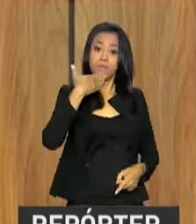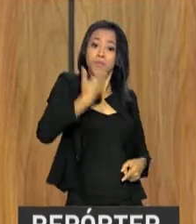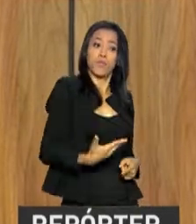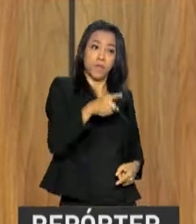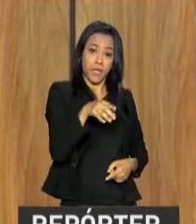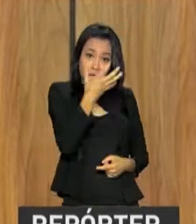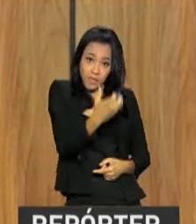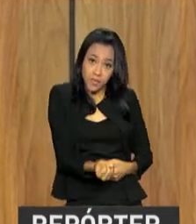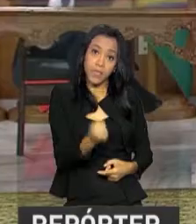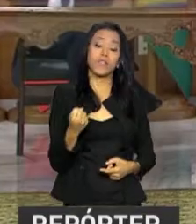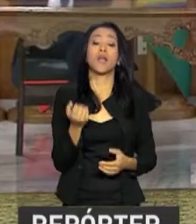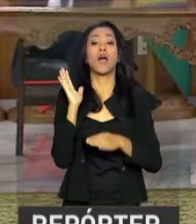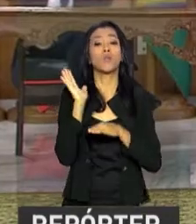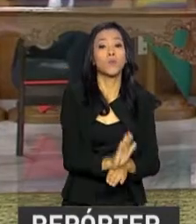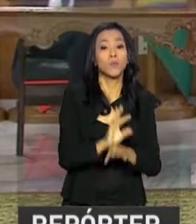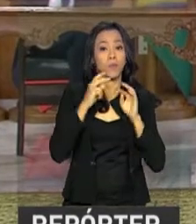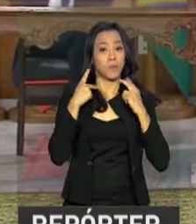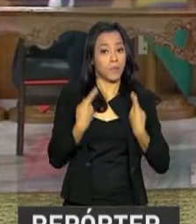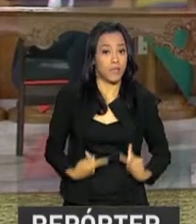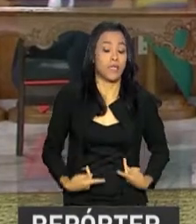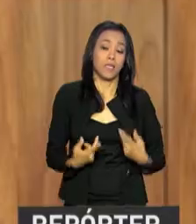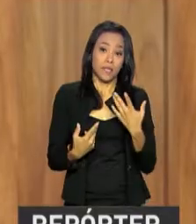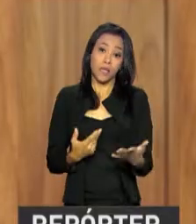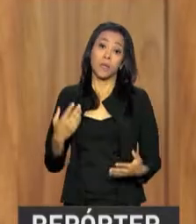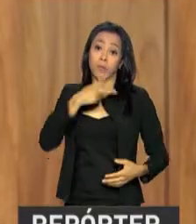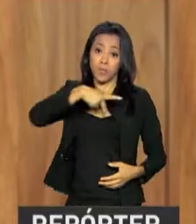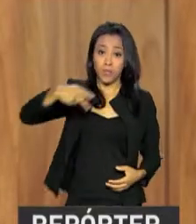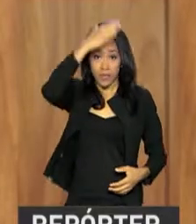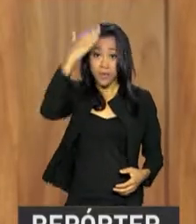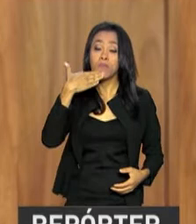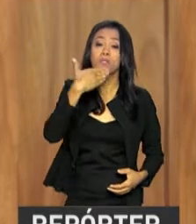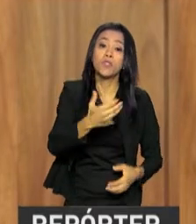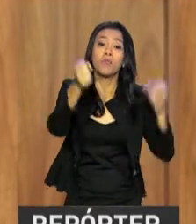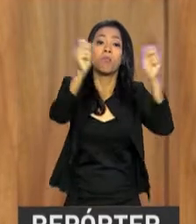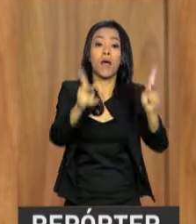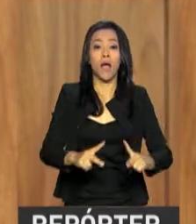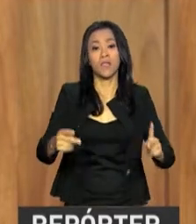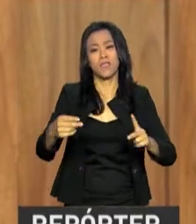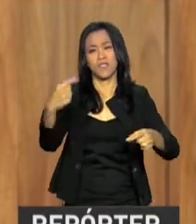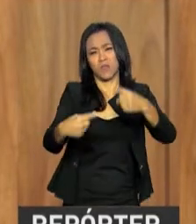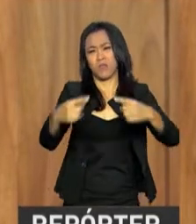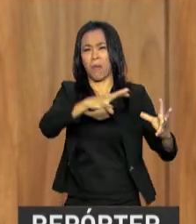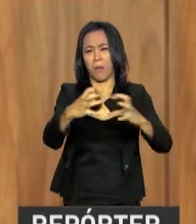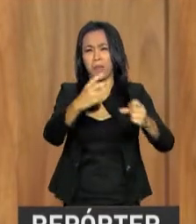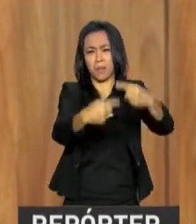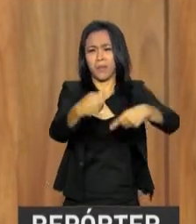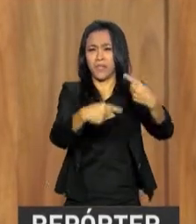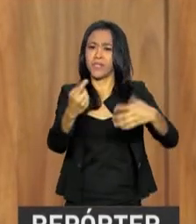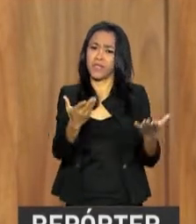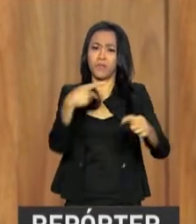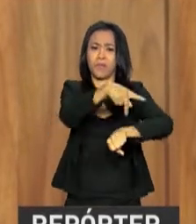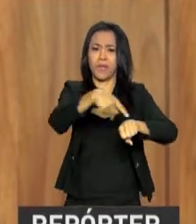aceite ajuda humanitária o presidente michel temer pediu a pacificação política do país vizinho e nós fizemos